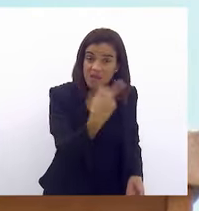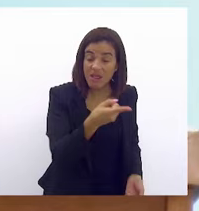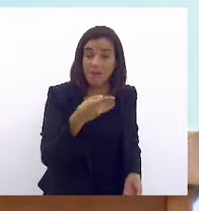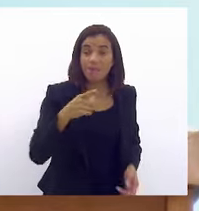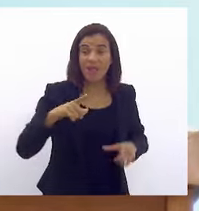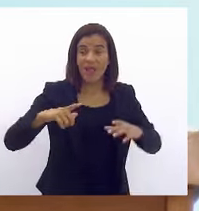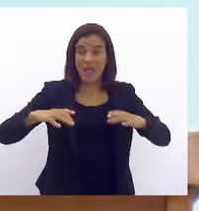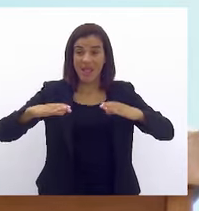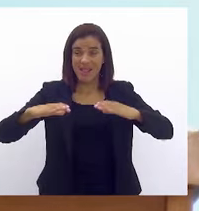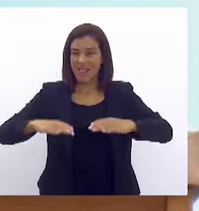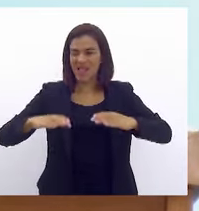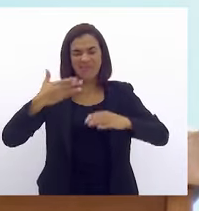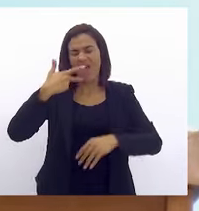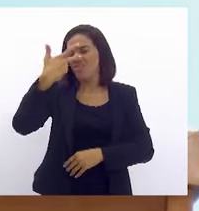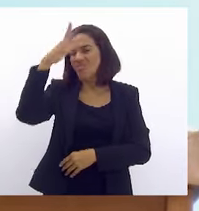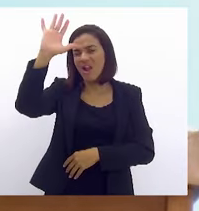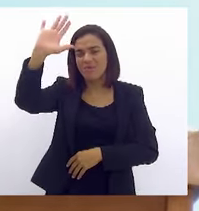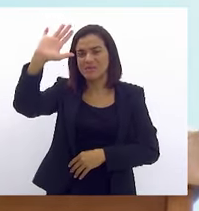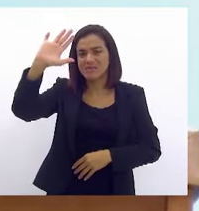Caju,